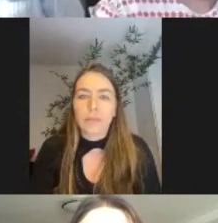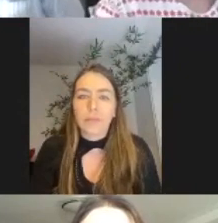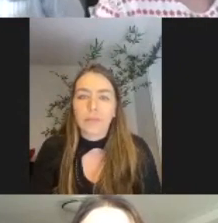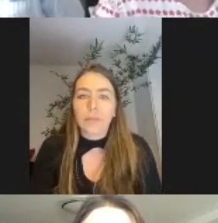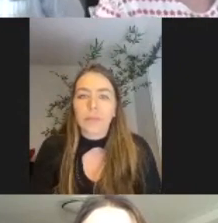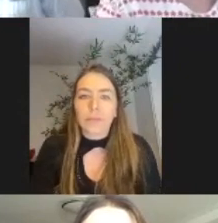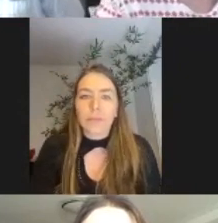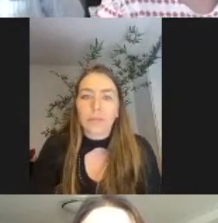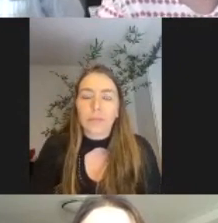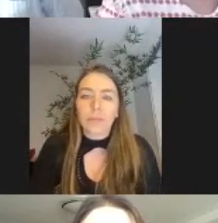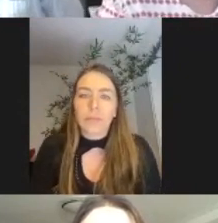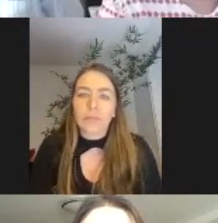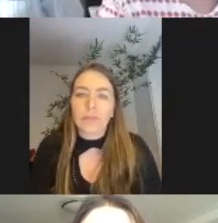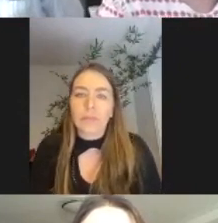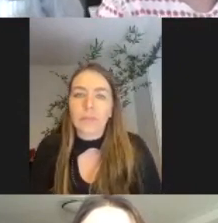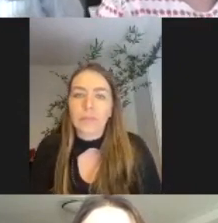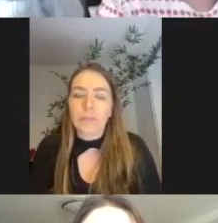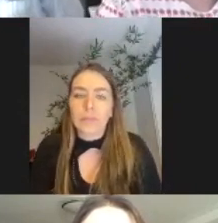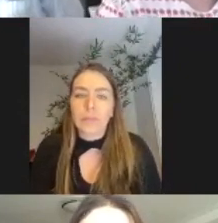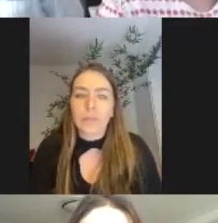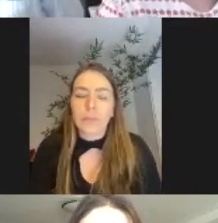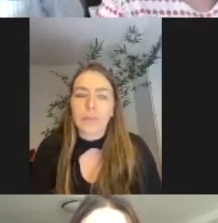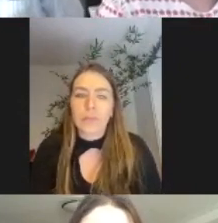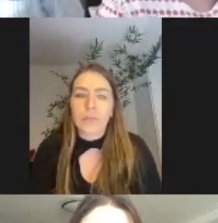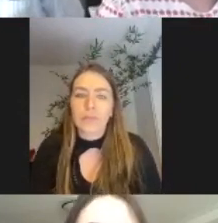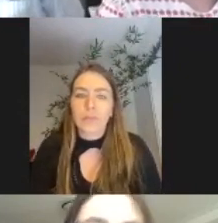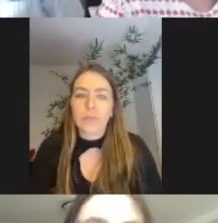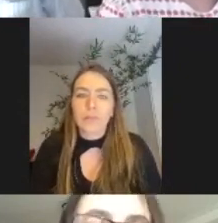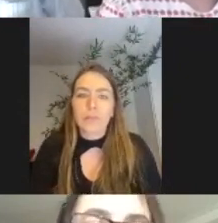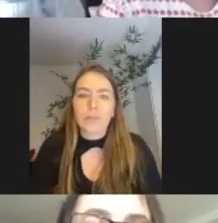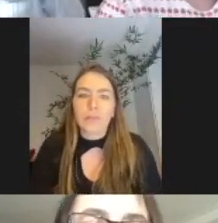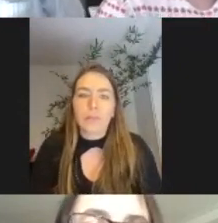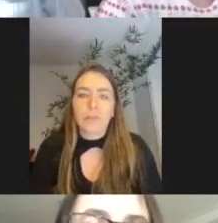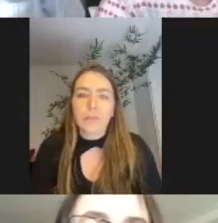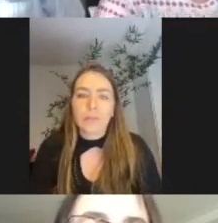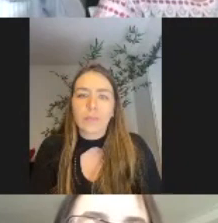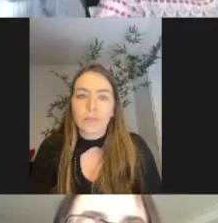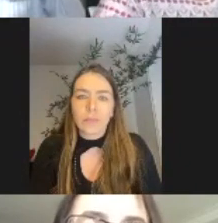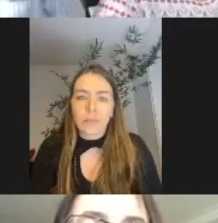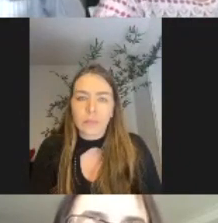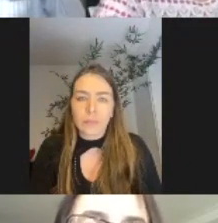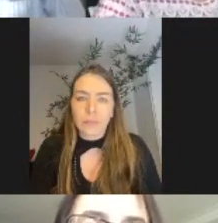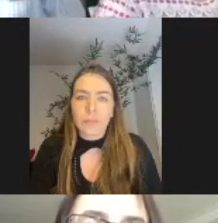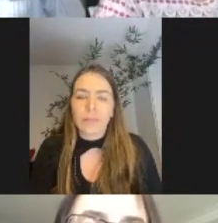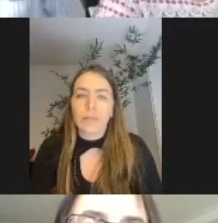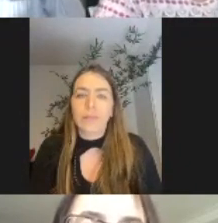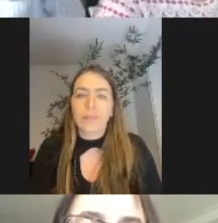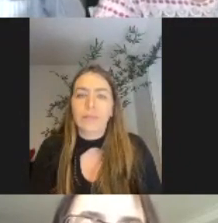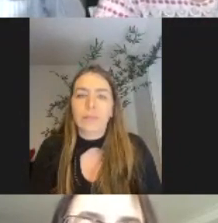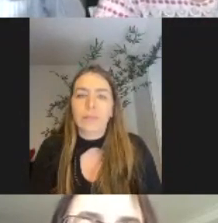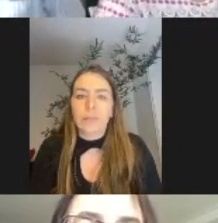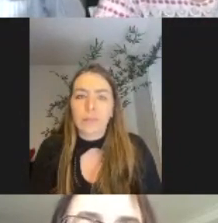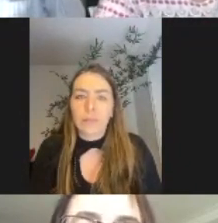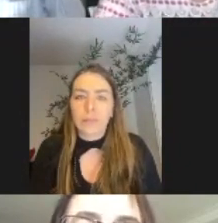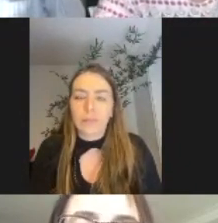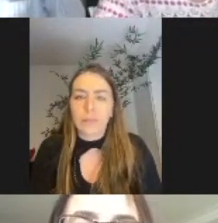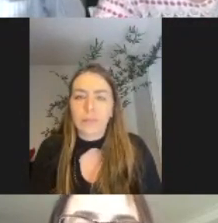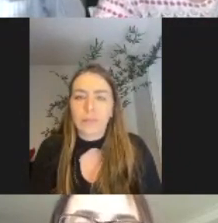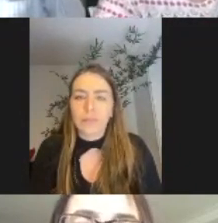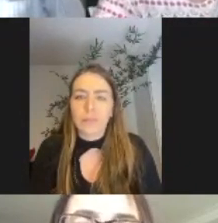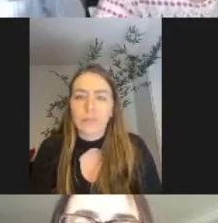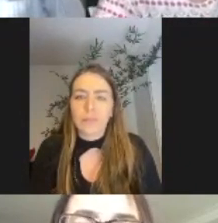falar de precificação e tudo, eu acho que a maneira como você informa o seu cliente sobre essa questão